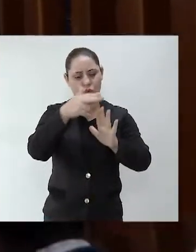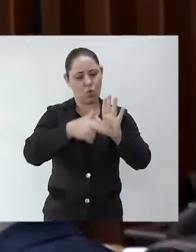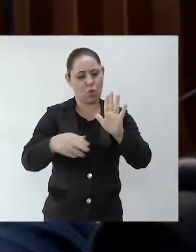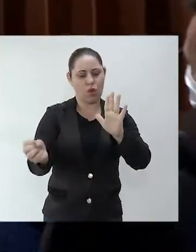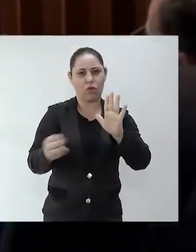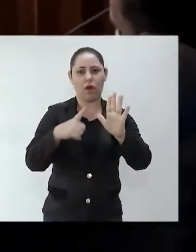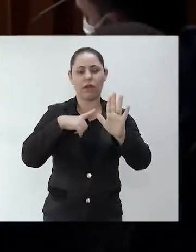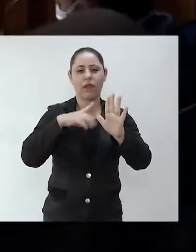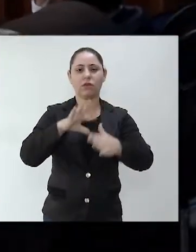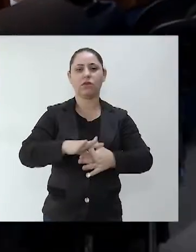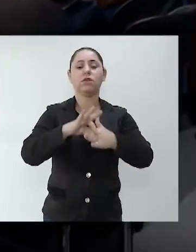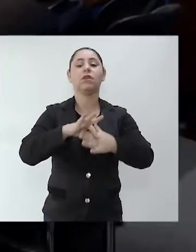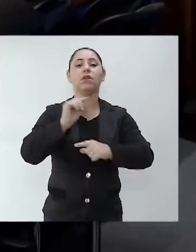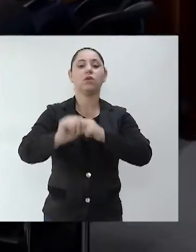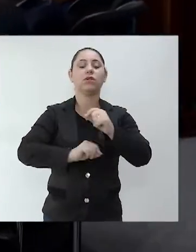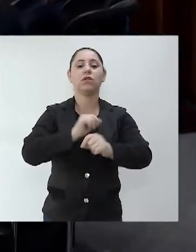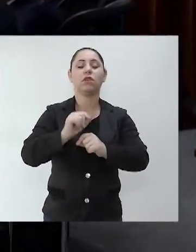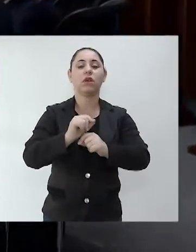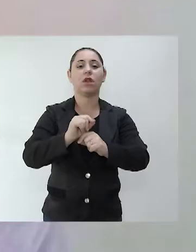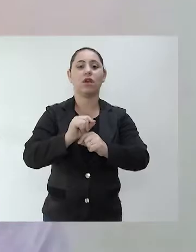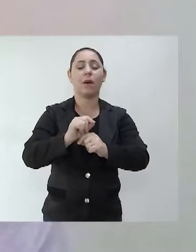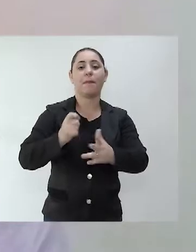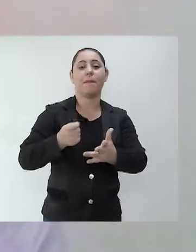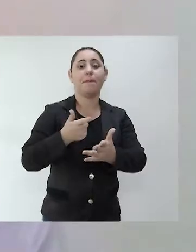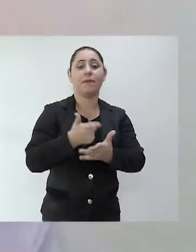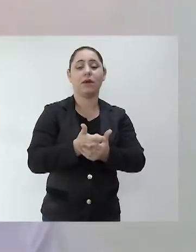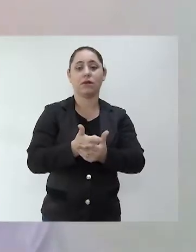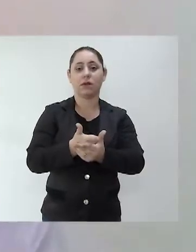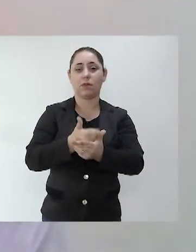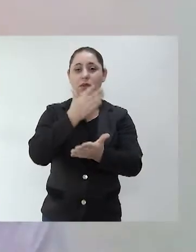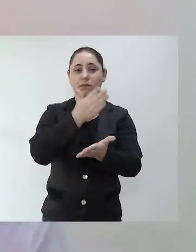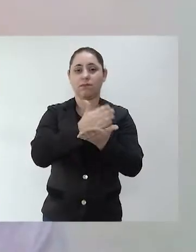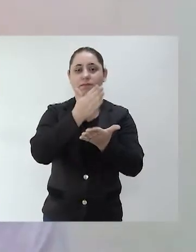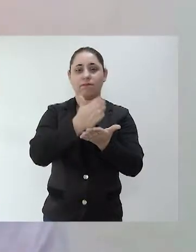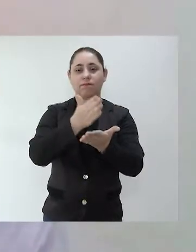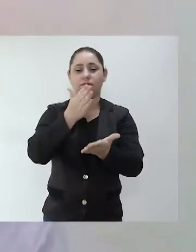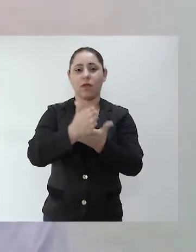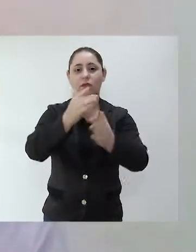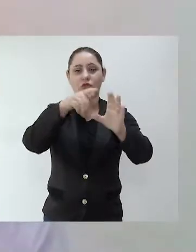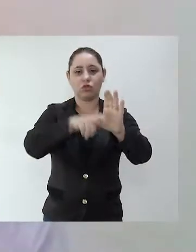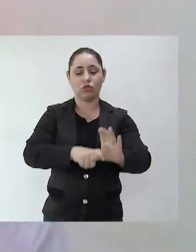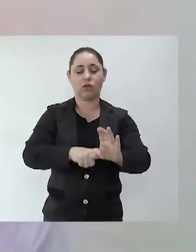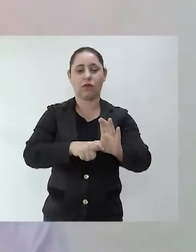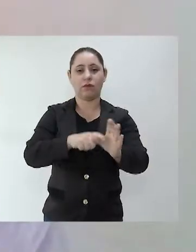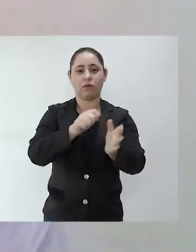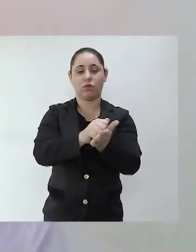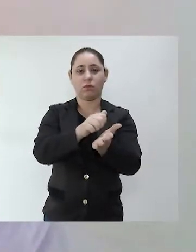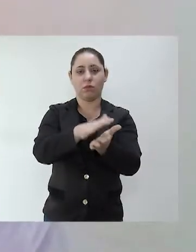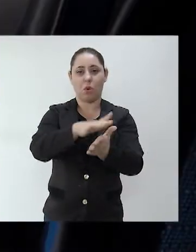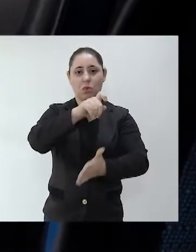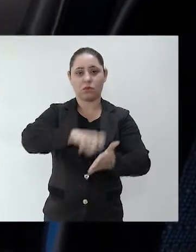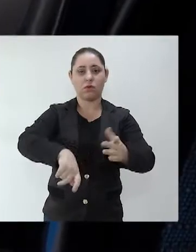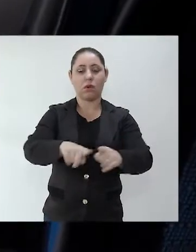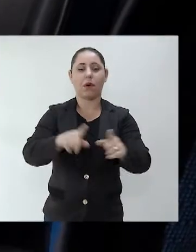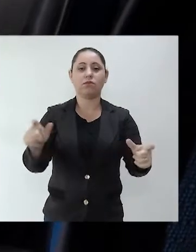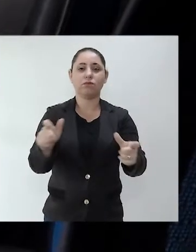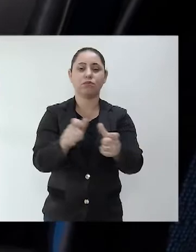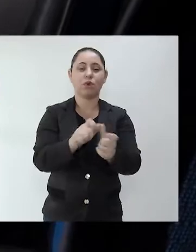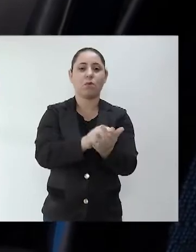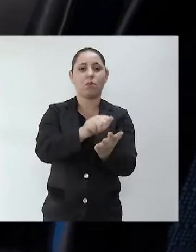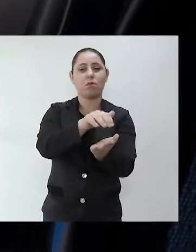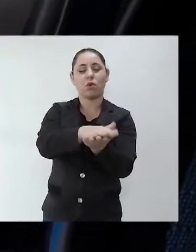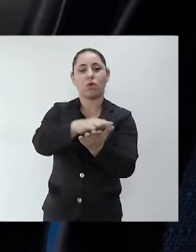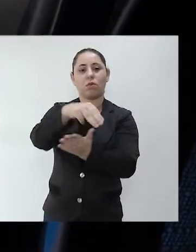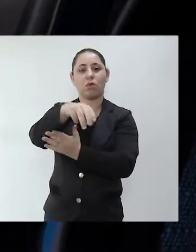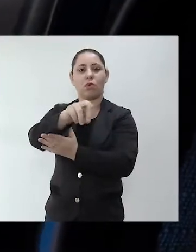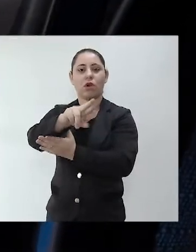as novas regras, os destaques são a previsão de pagamento parcelado de débitos do imposto e a